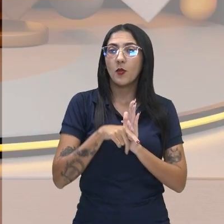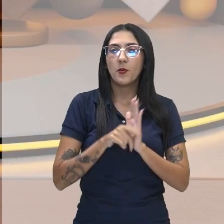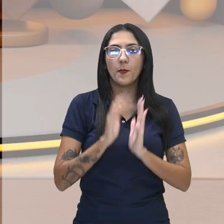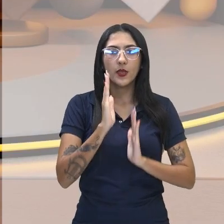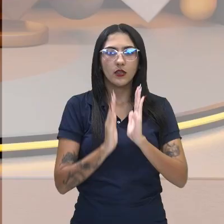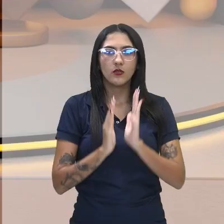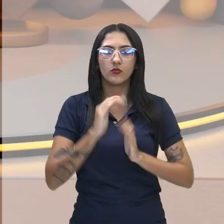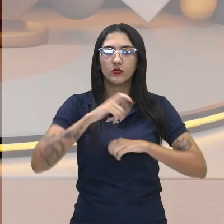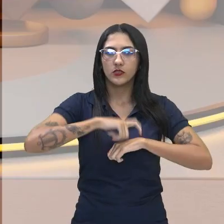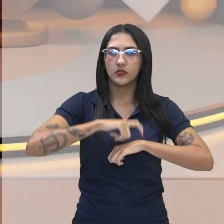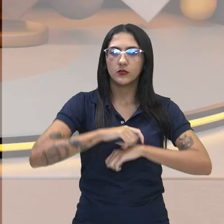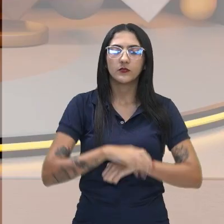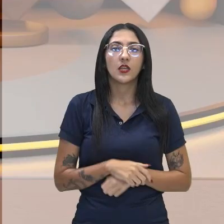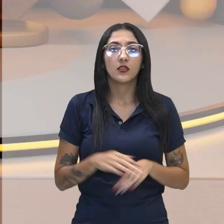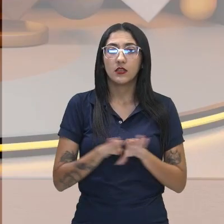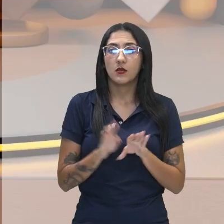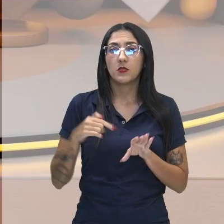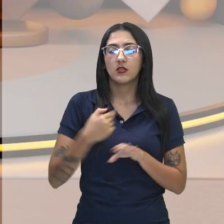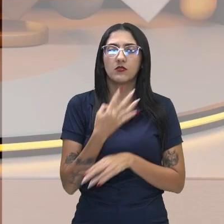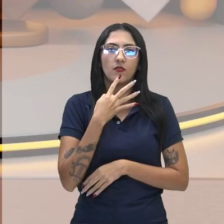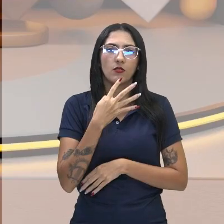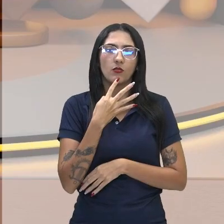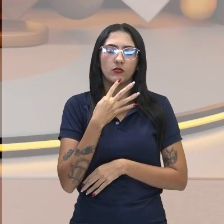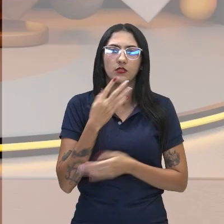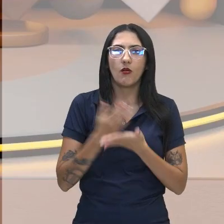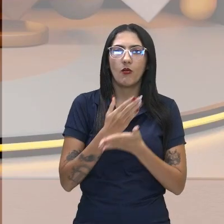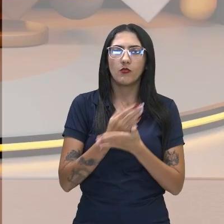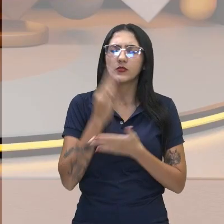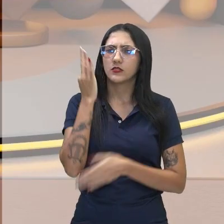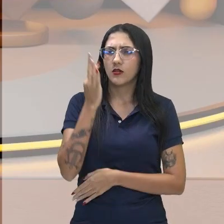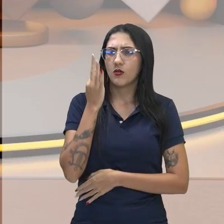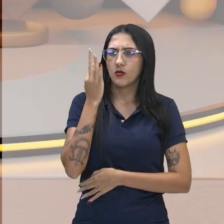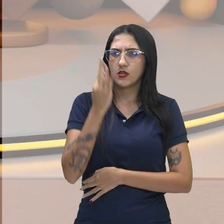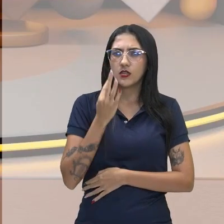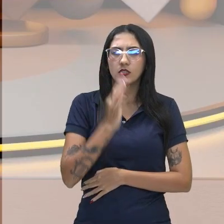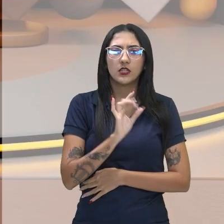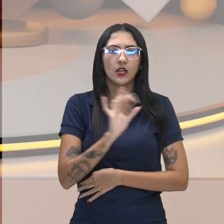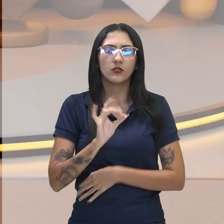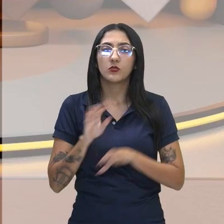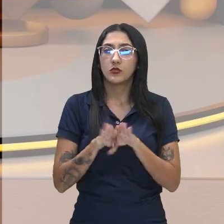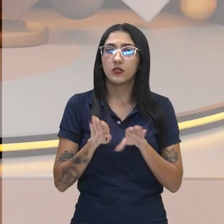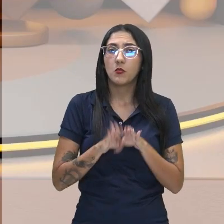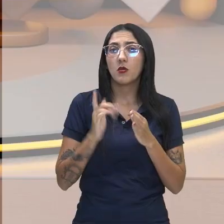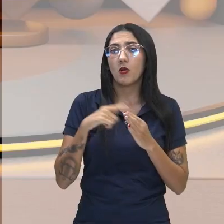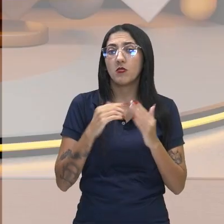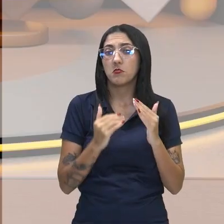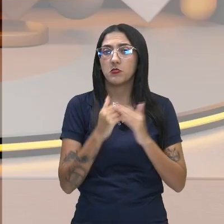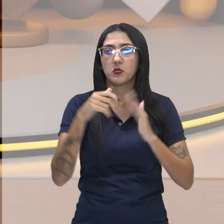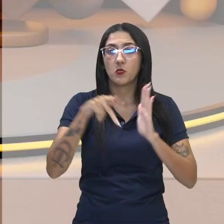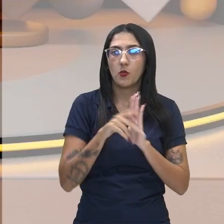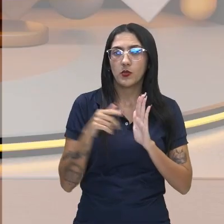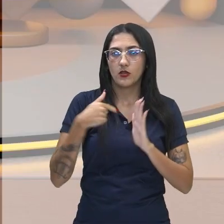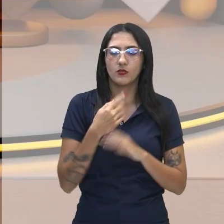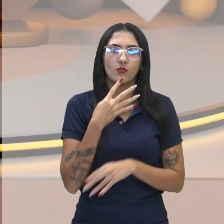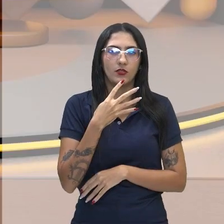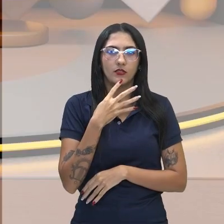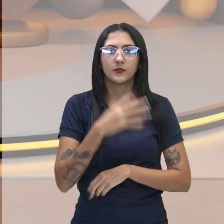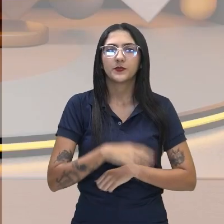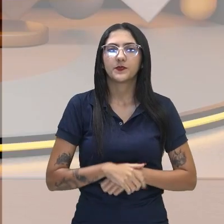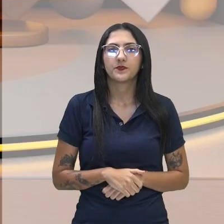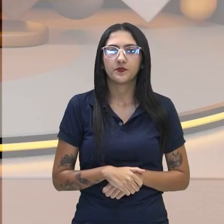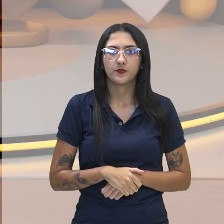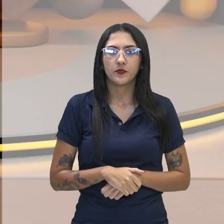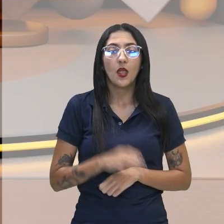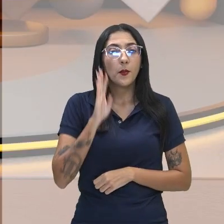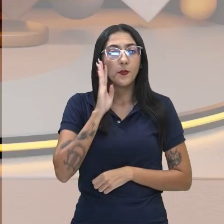E conhecendo também os limites teóricos de cada um deles e os seus limites práticos. Vamos falar em